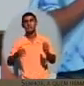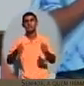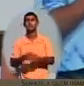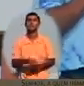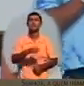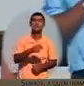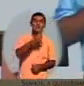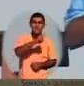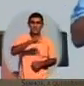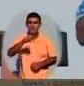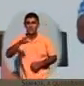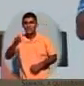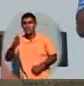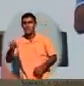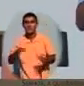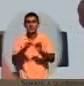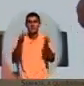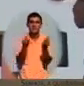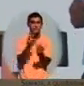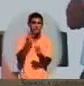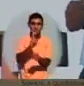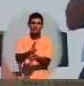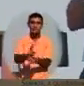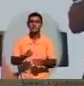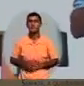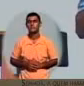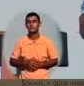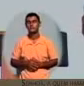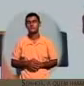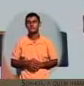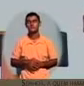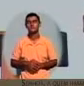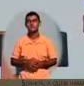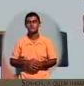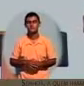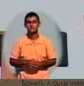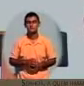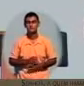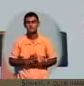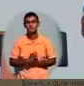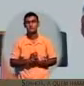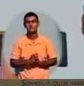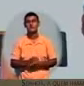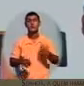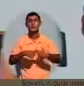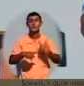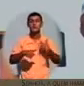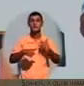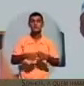viver direito, eu pus para fora. Não tenho razão? Não. Ele não pediu para nascer. Para que põe no mundo,